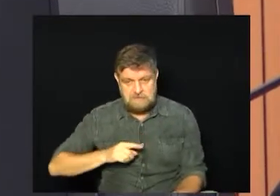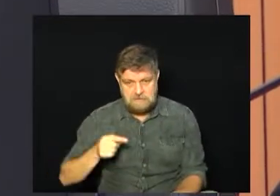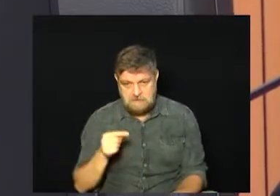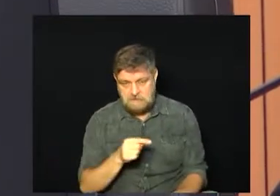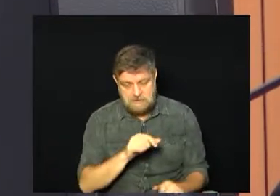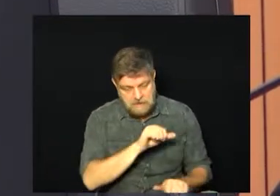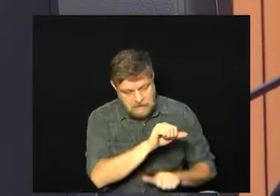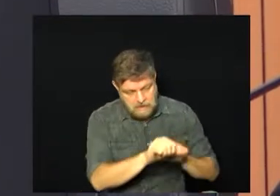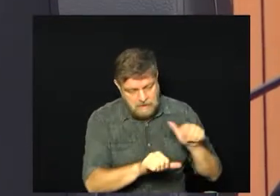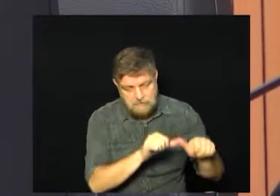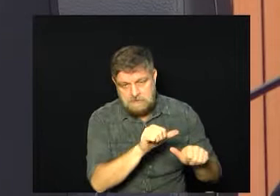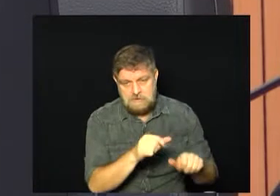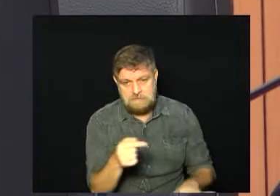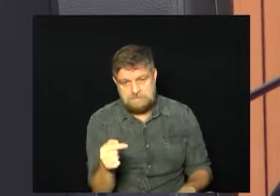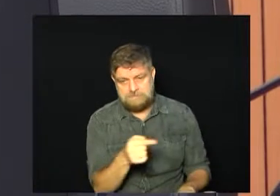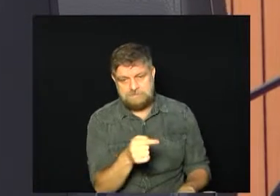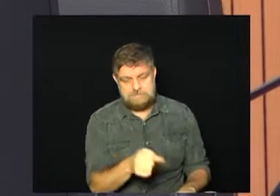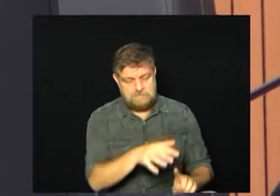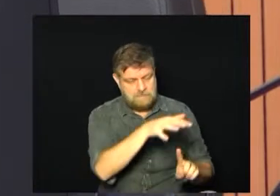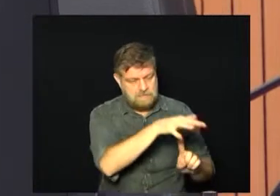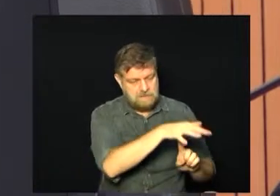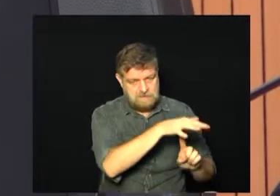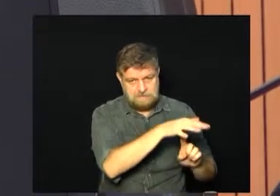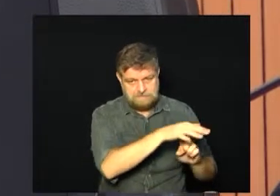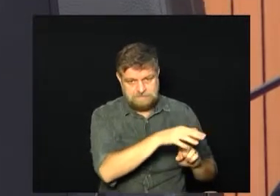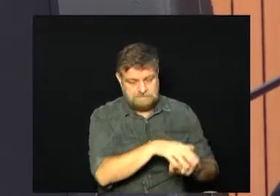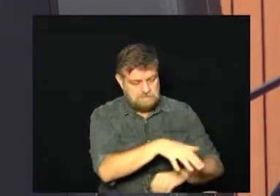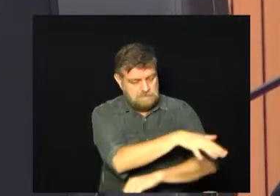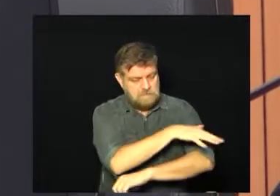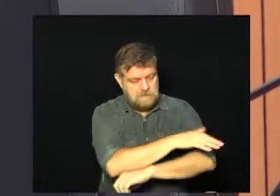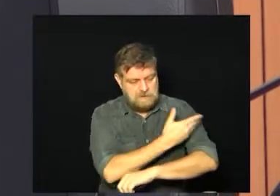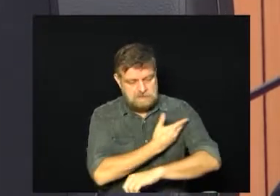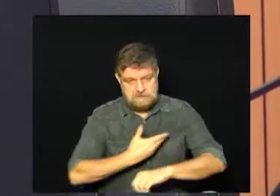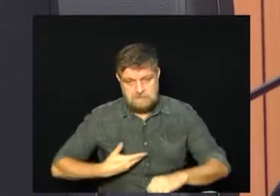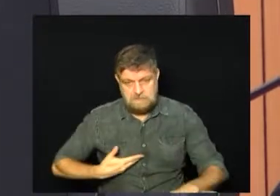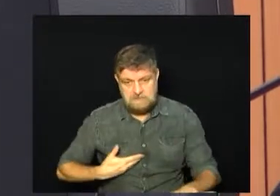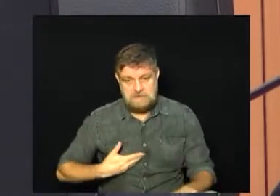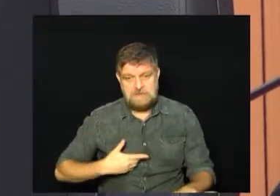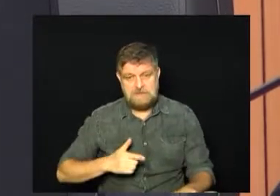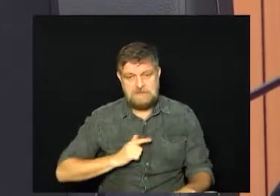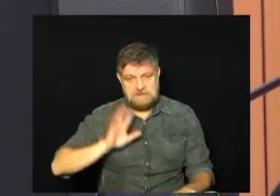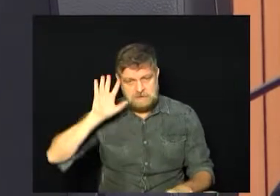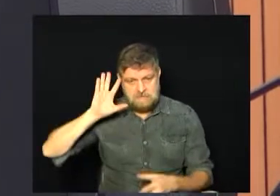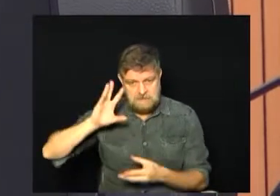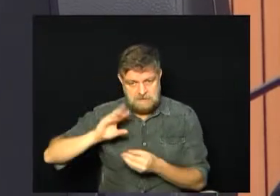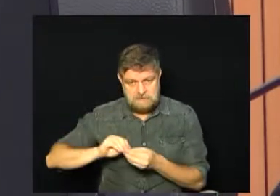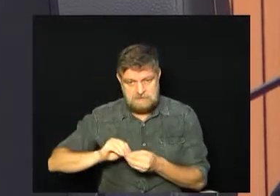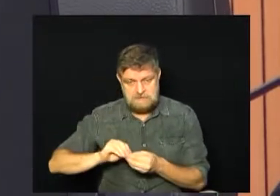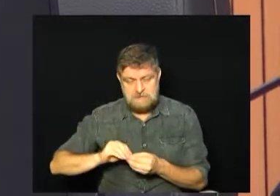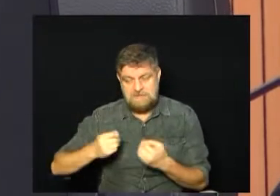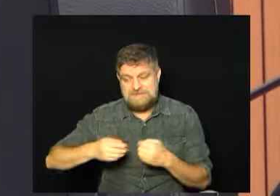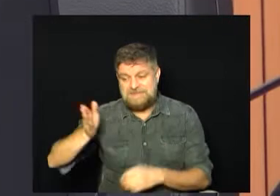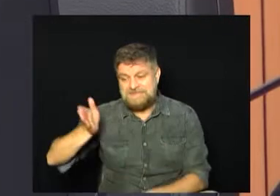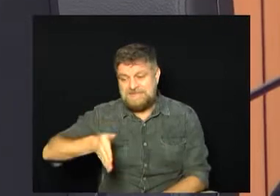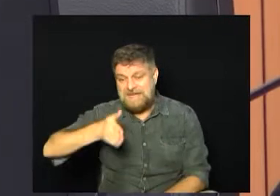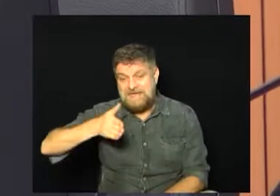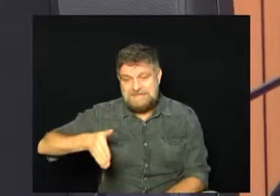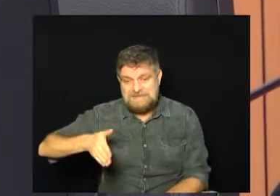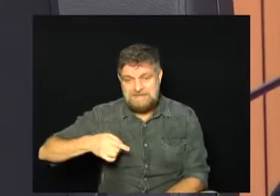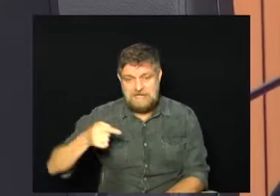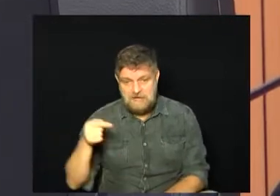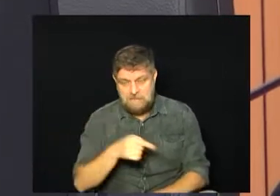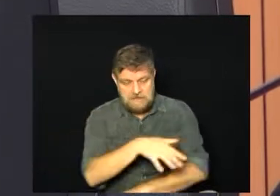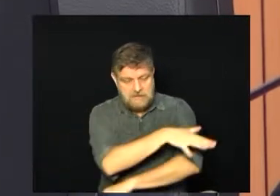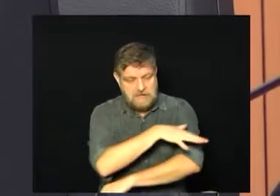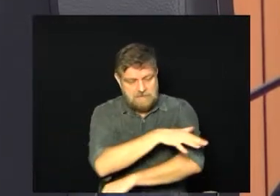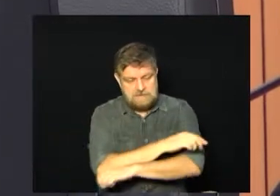possa vir a cair, essa resolução, né? Até para atender a parte urbanística e movimentar as praças que hoje